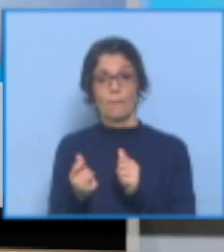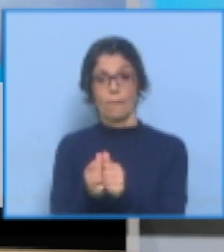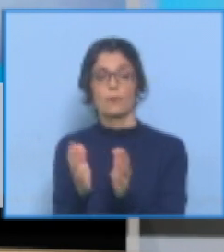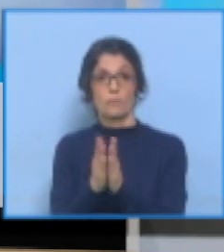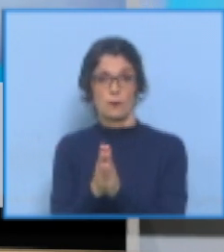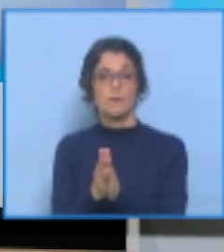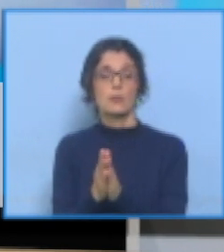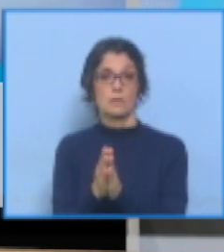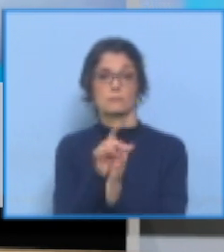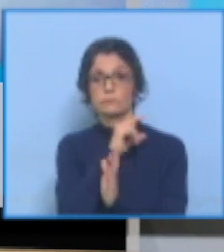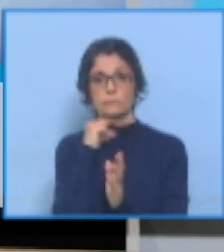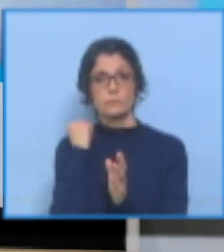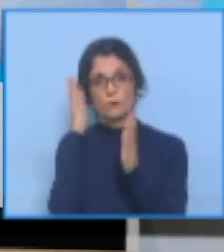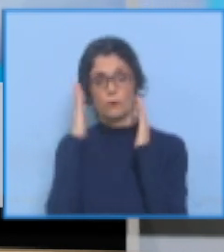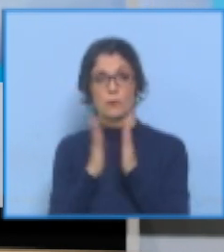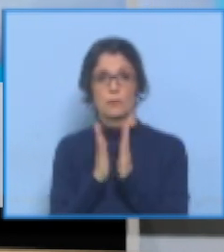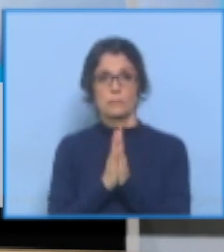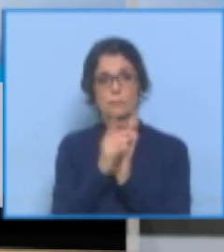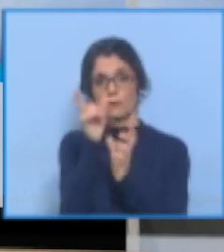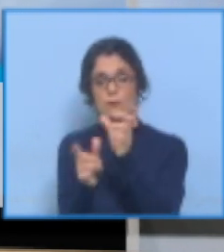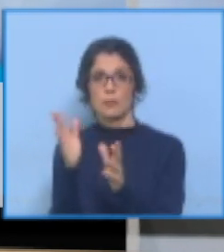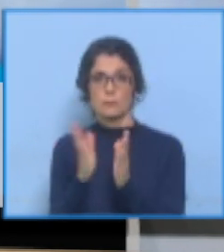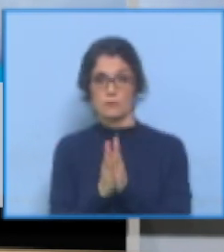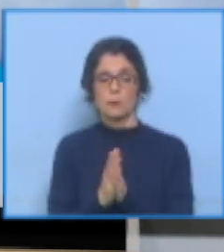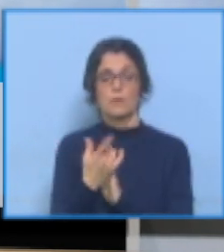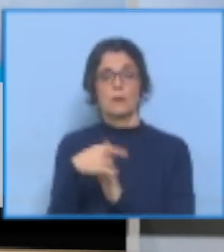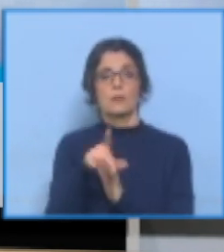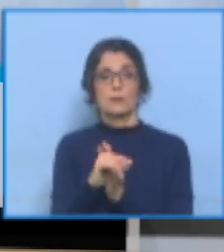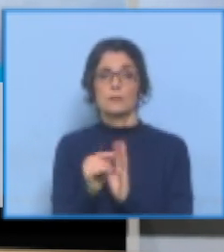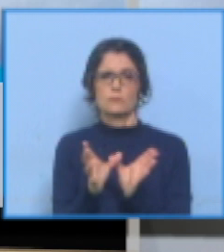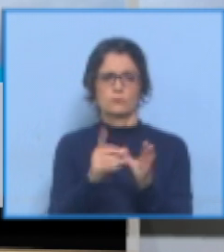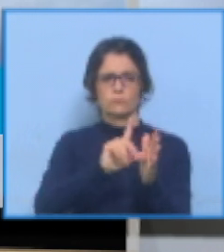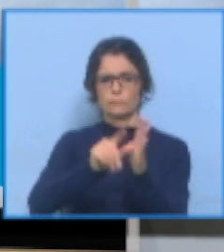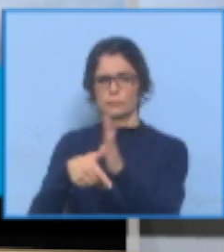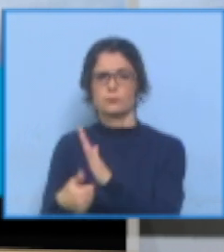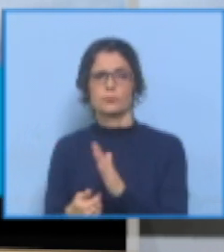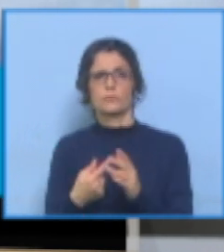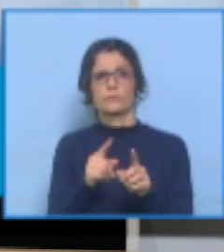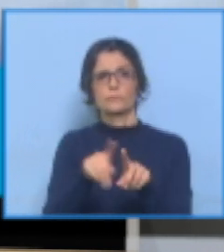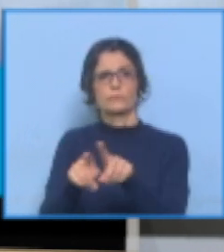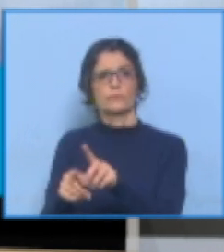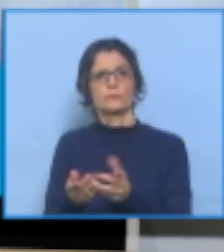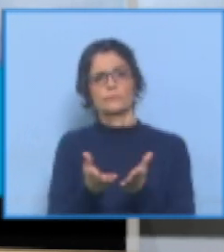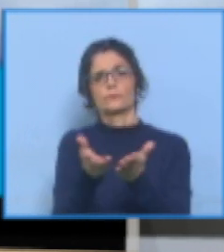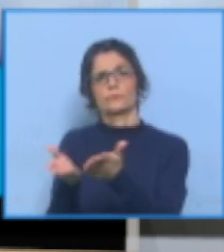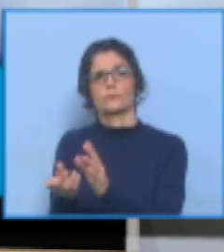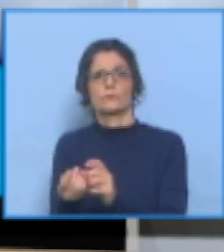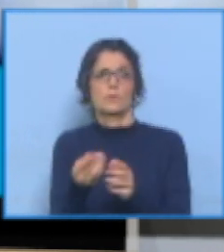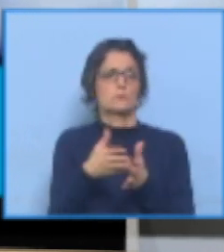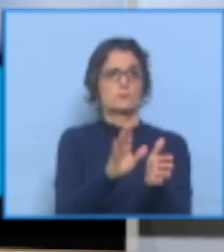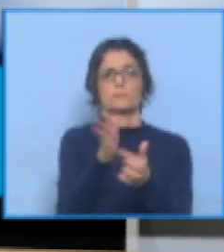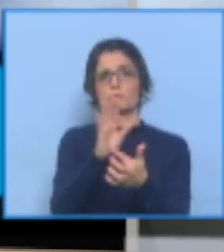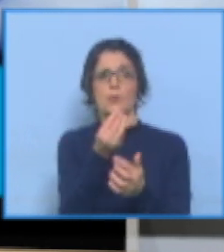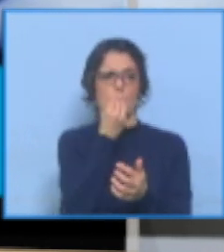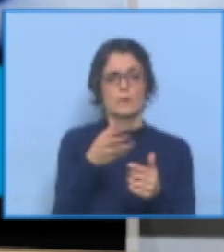dos religiosos, que depois multiplicam esta ajuda também junto à comunidade. Há vários projetos que temos, tanto da parte da alimentação como a parte